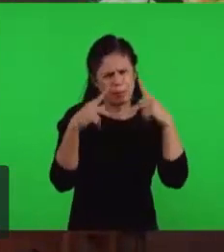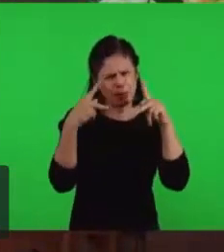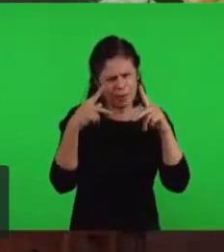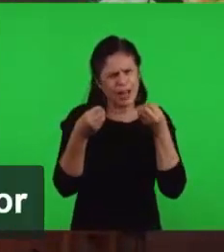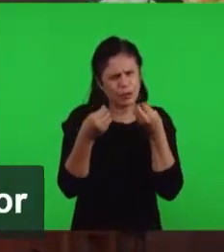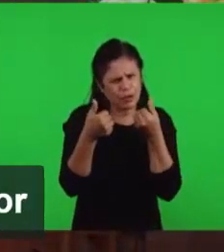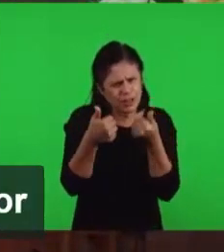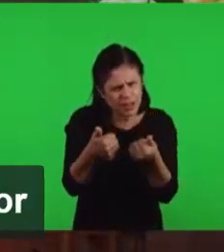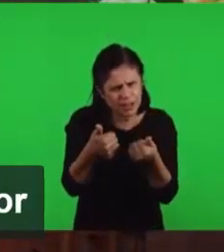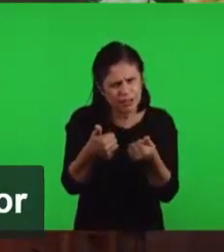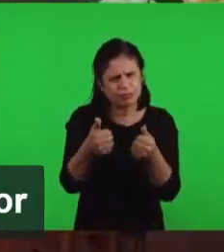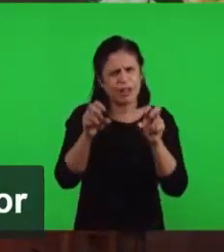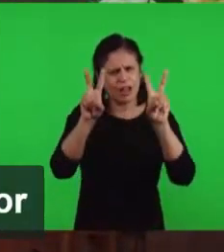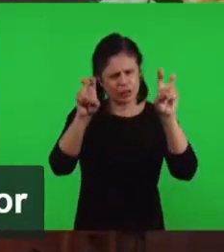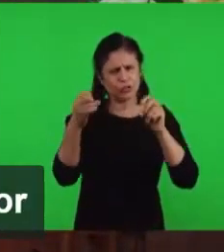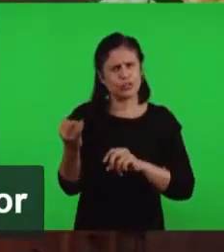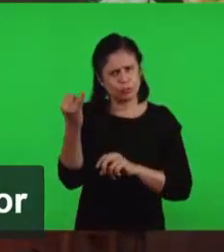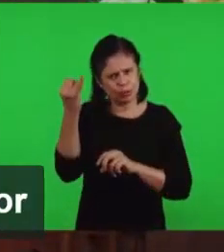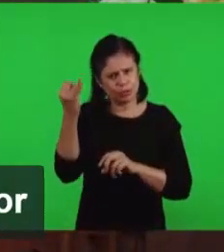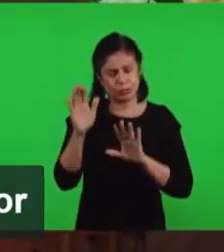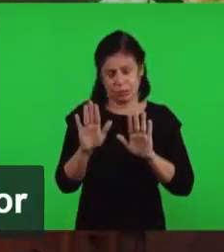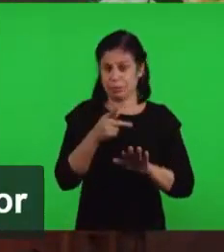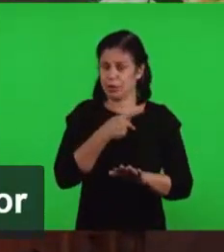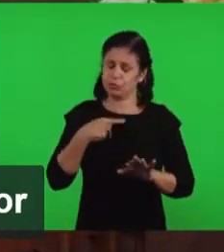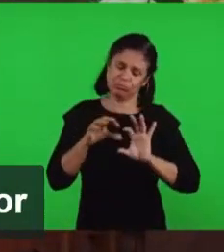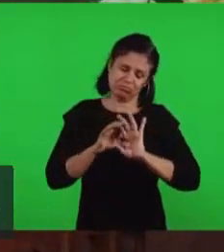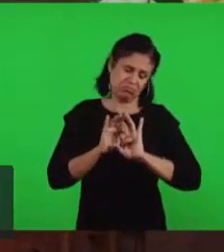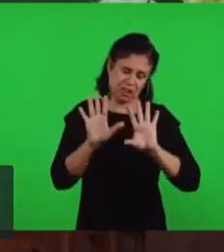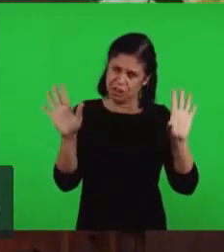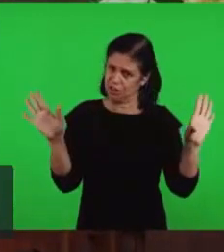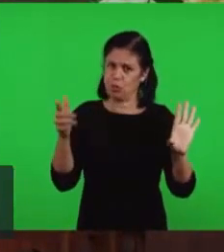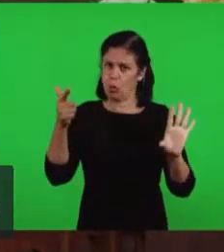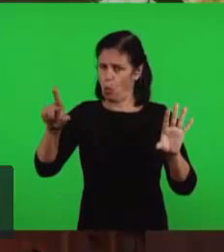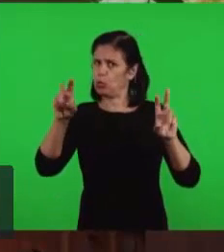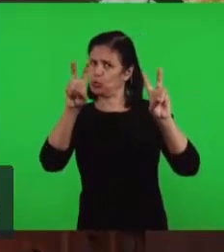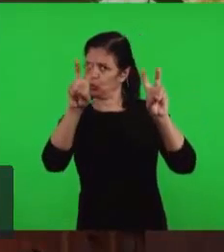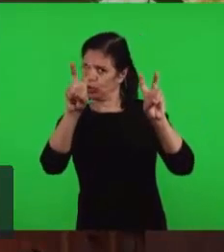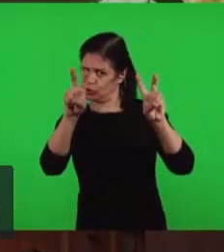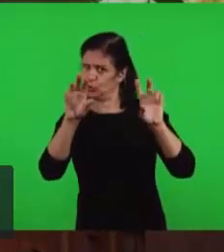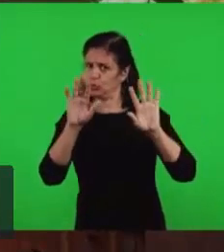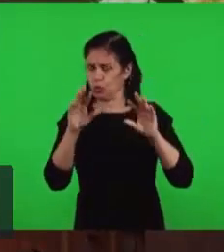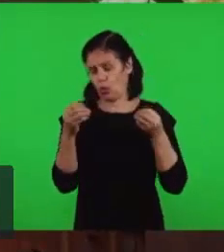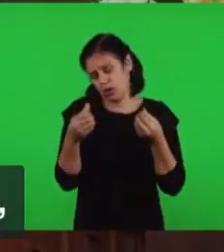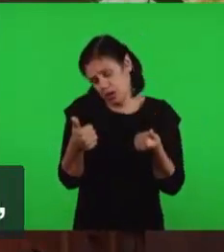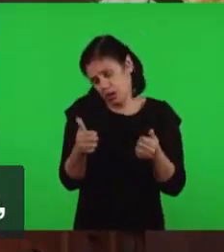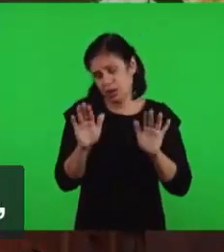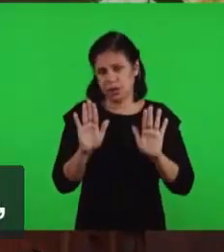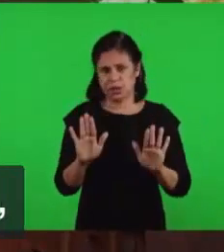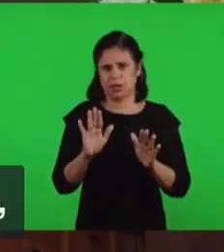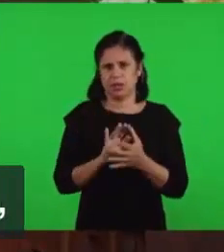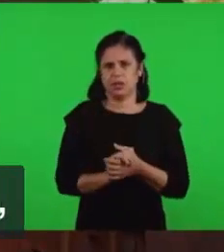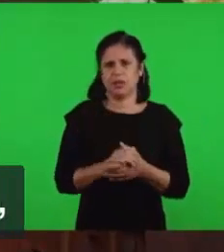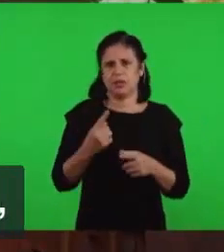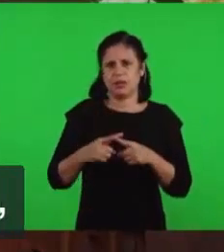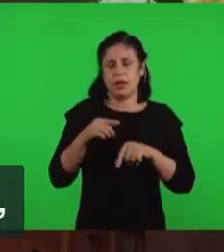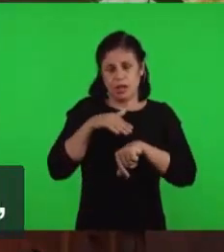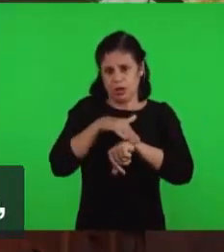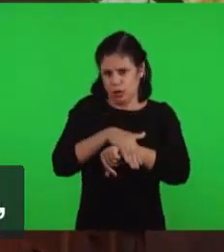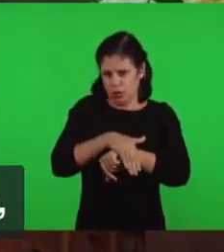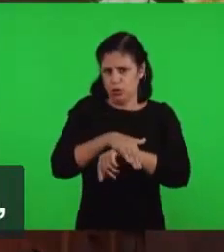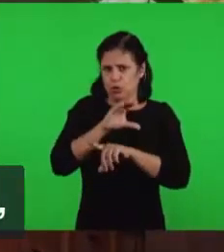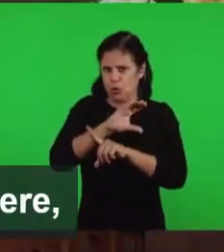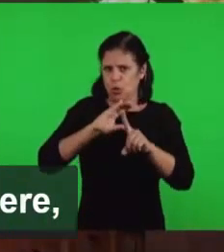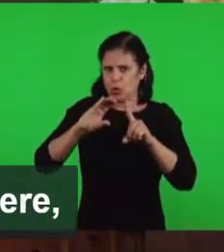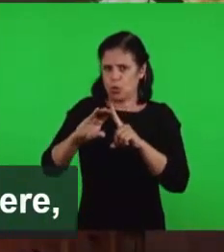importante claro que o pastor tem toda a liberdade para outros assuntos que nessa é interessante Porque a noite é um culto